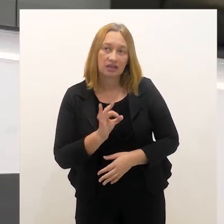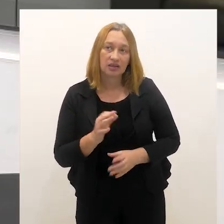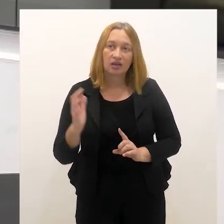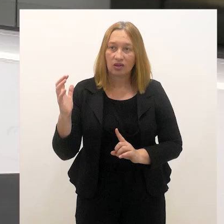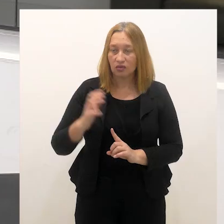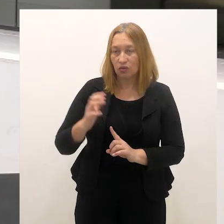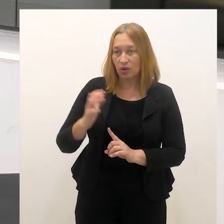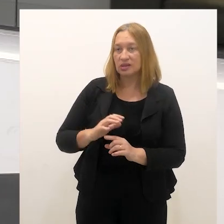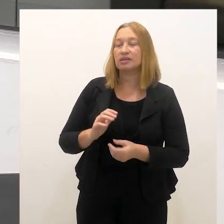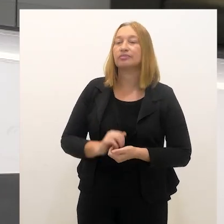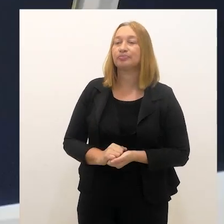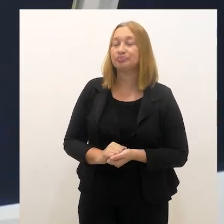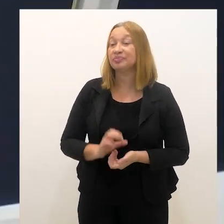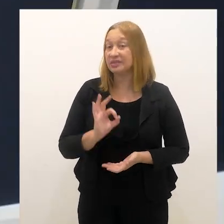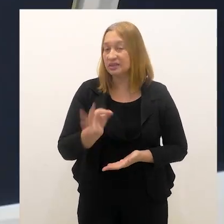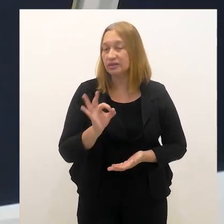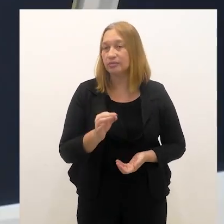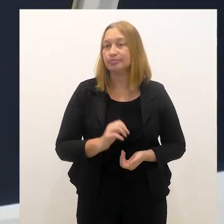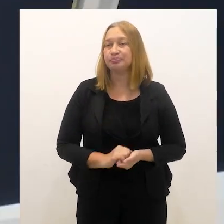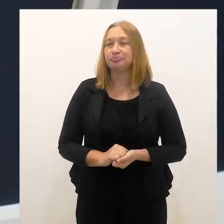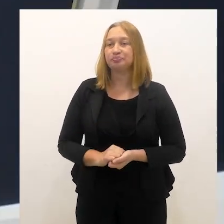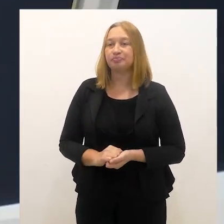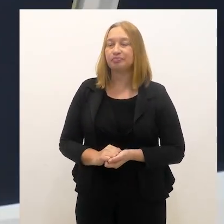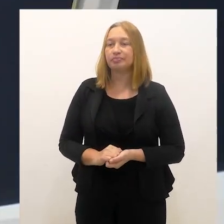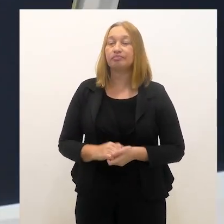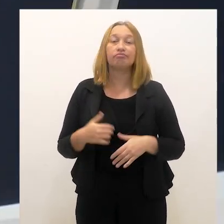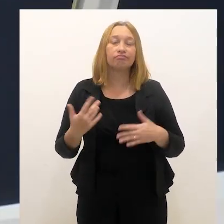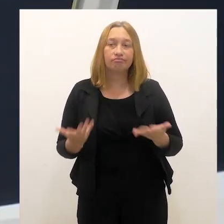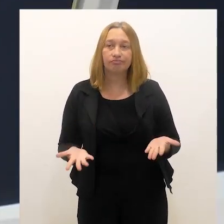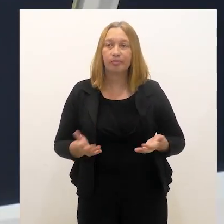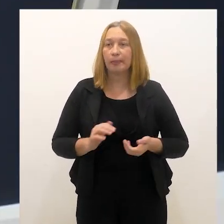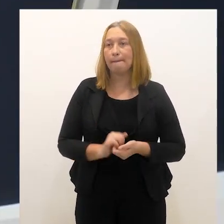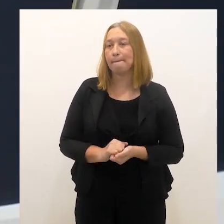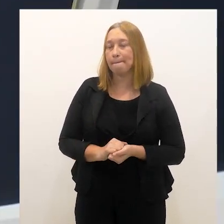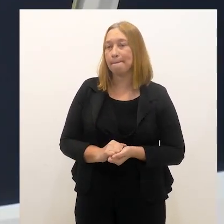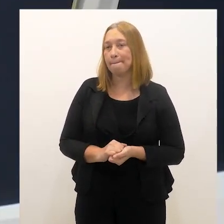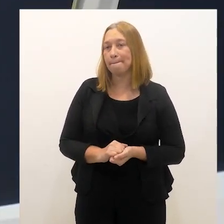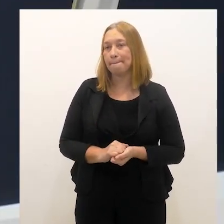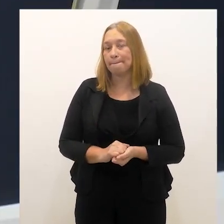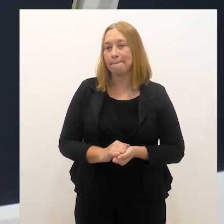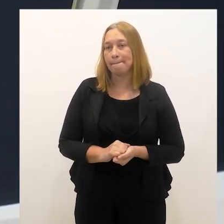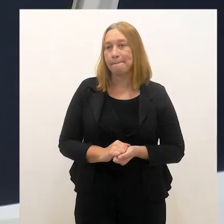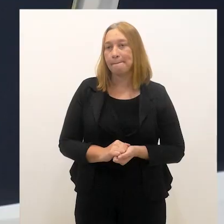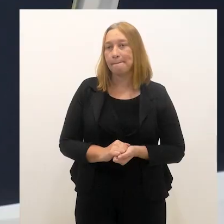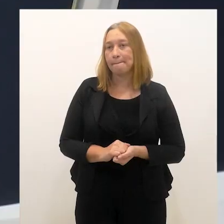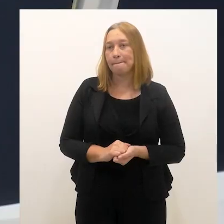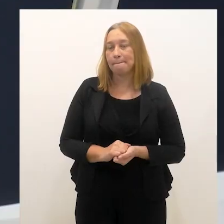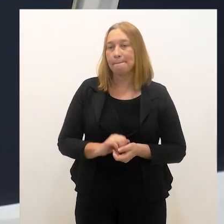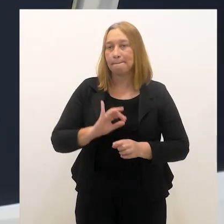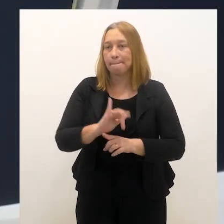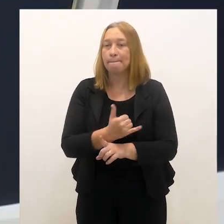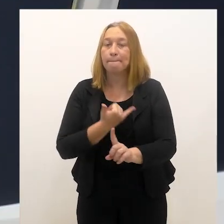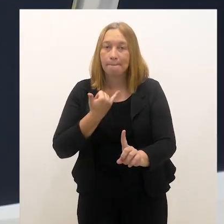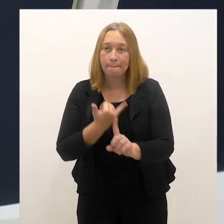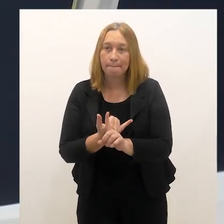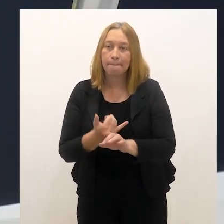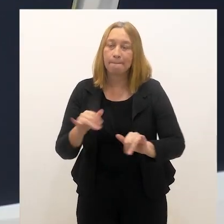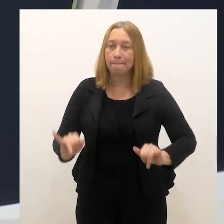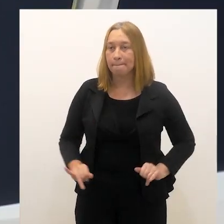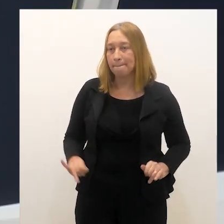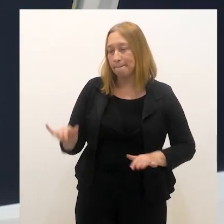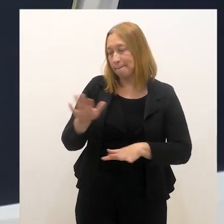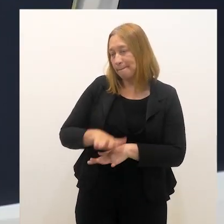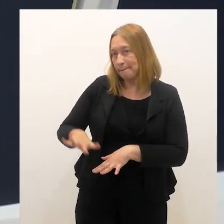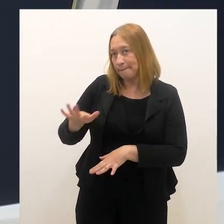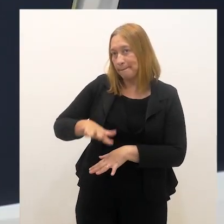né? Influência pura. Exato. E aí, enfim, com o bullying que eu sofri